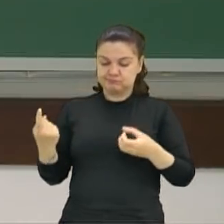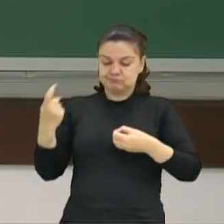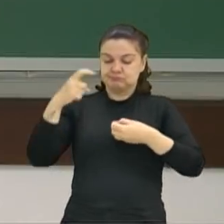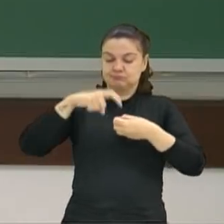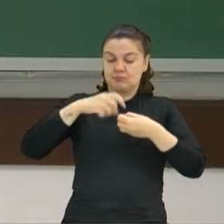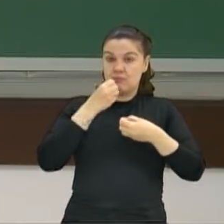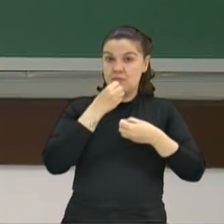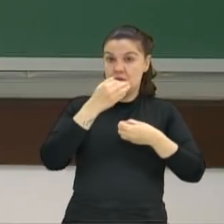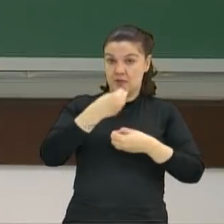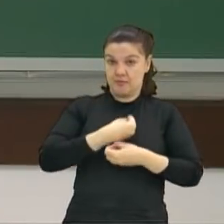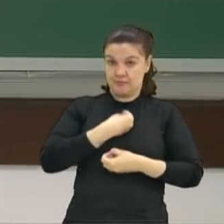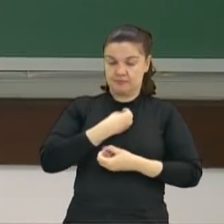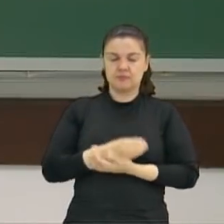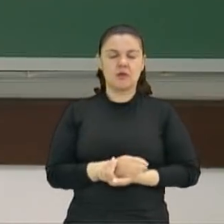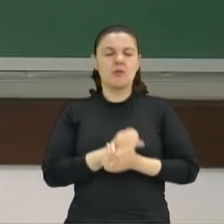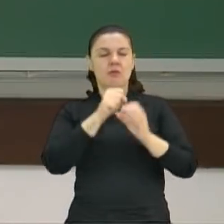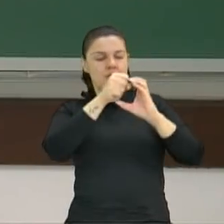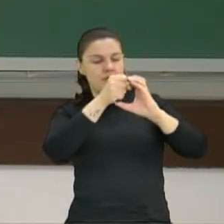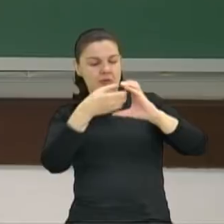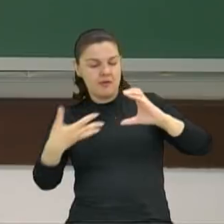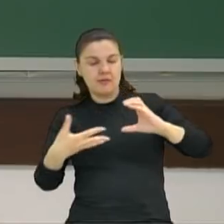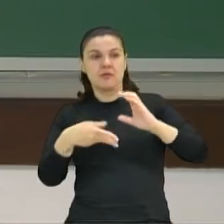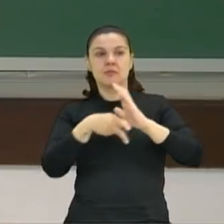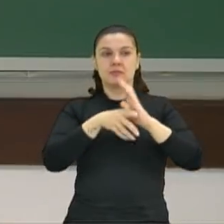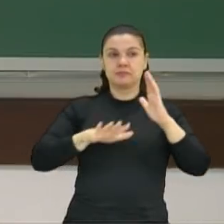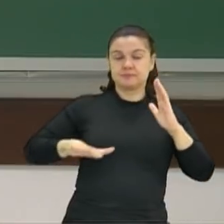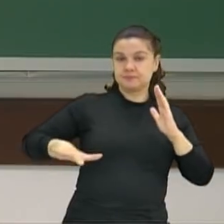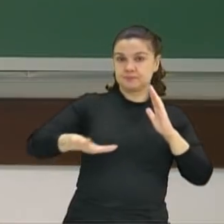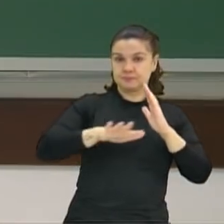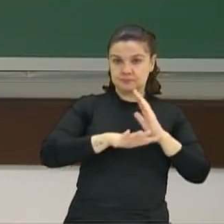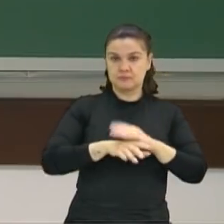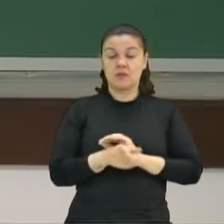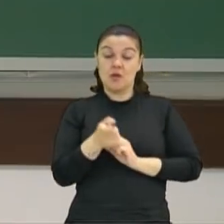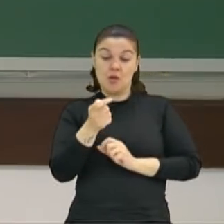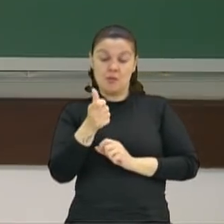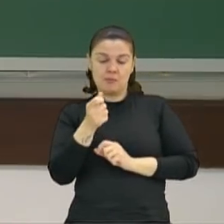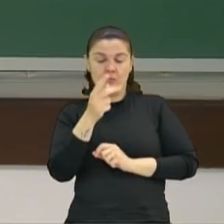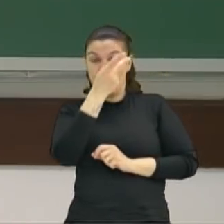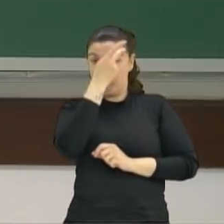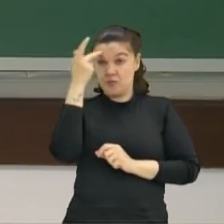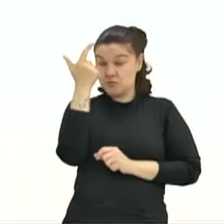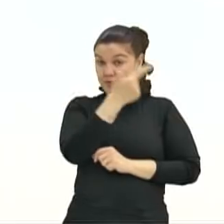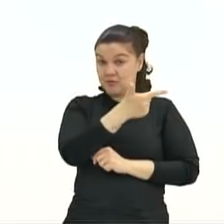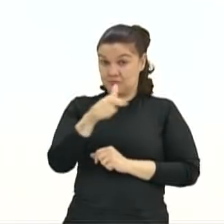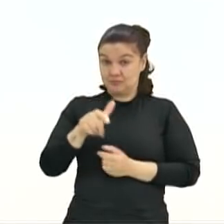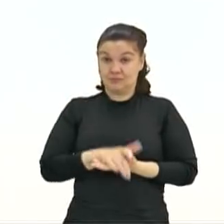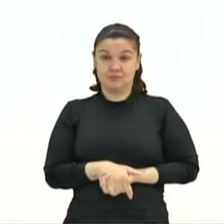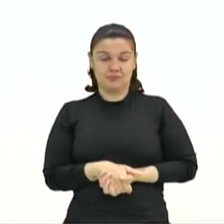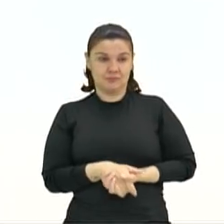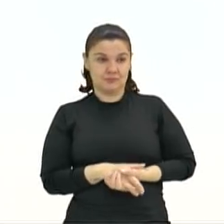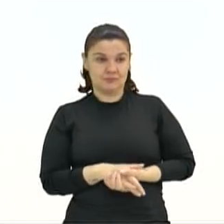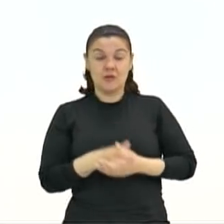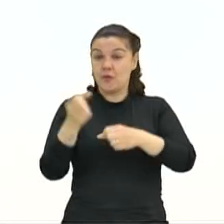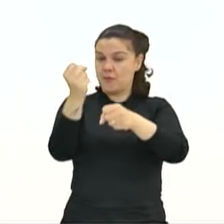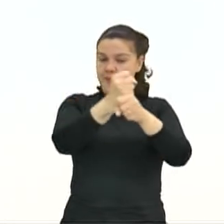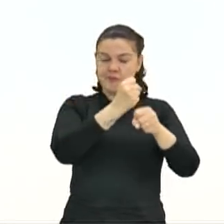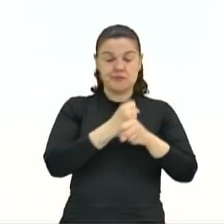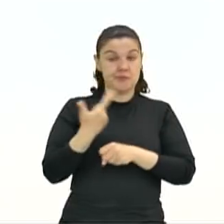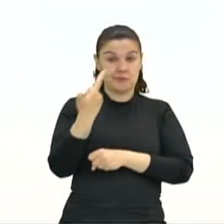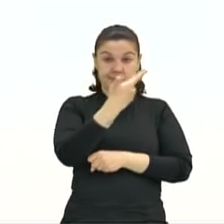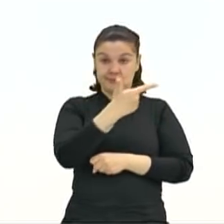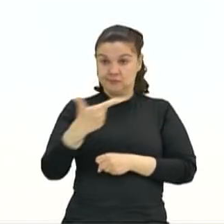Características do espaço rural. Então, existe pouca concentração de pessoas, de